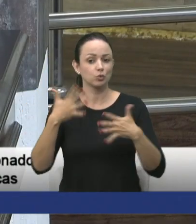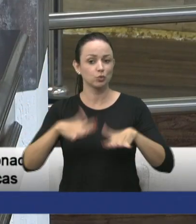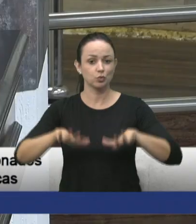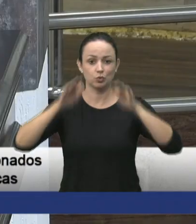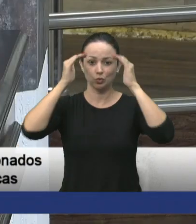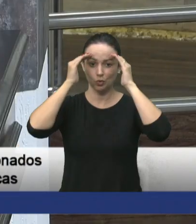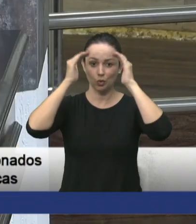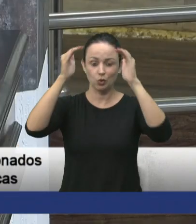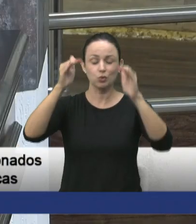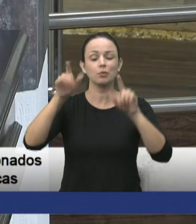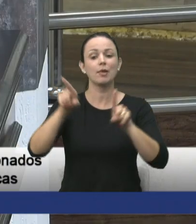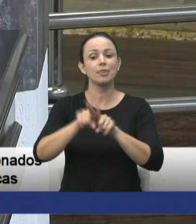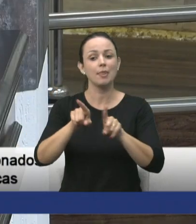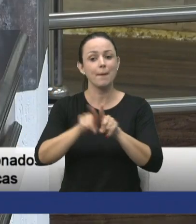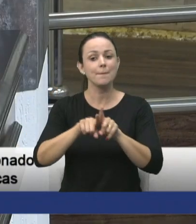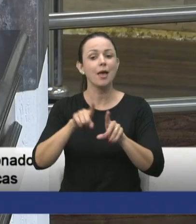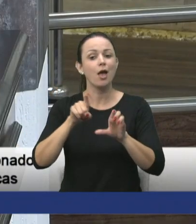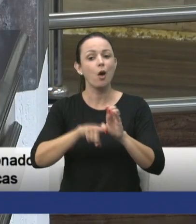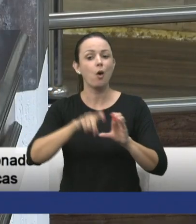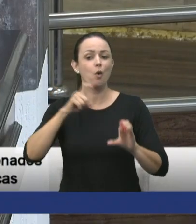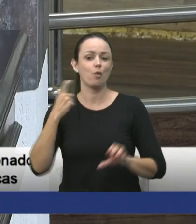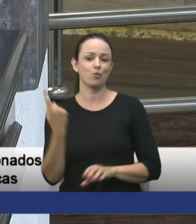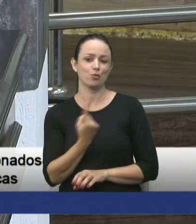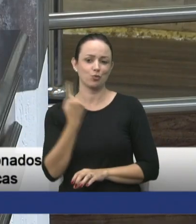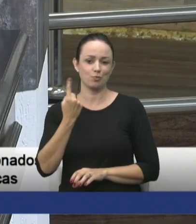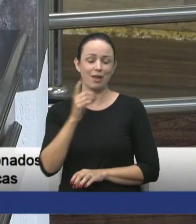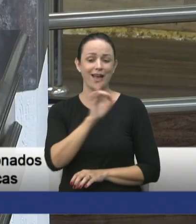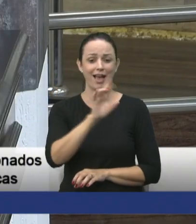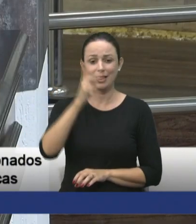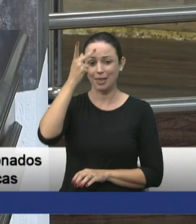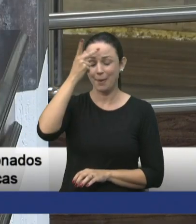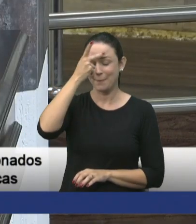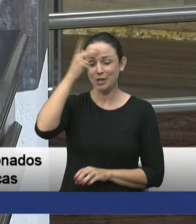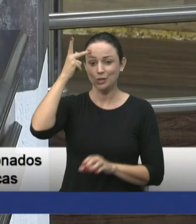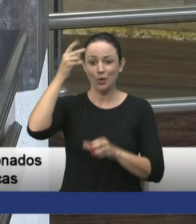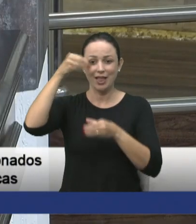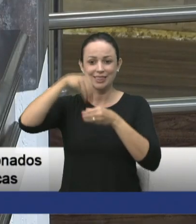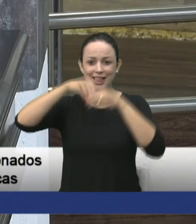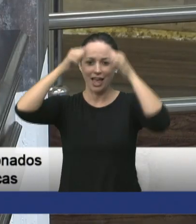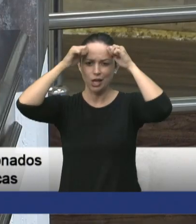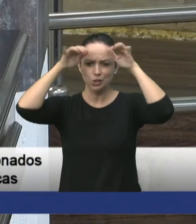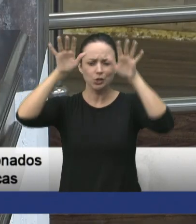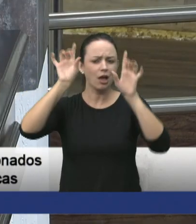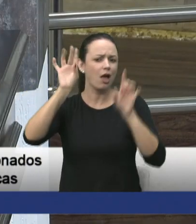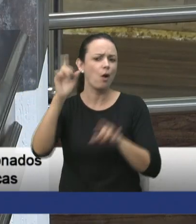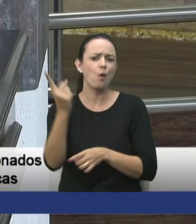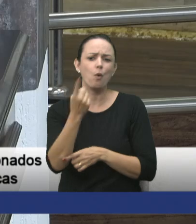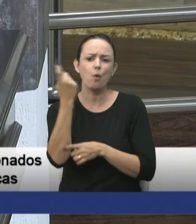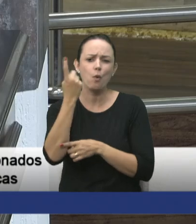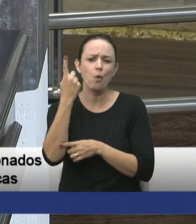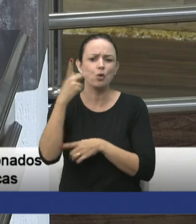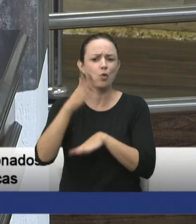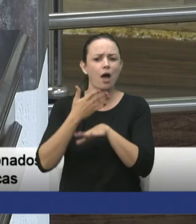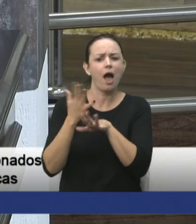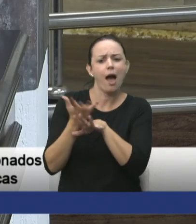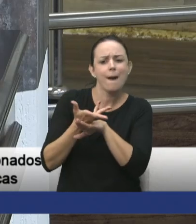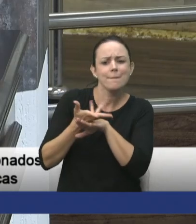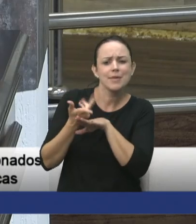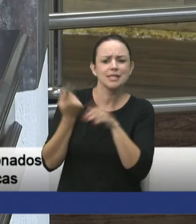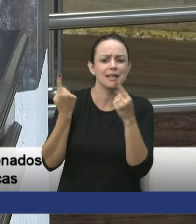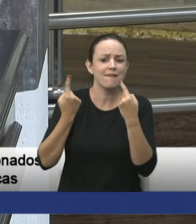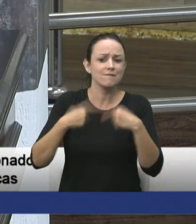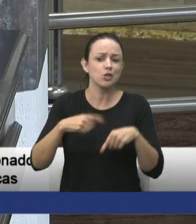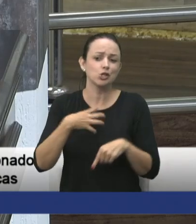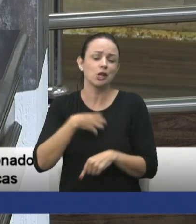da autonomia. Cada pessoa dentro do espectro é única, com suas habilidades, desafios e formas próprias de ver o